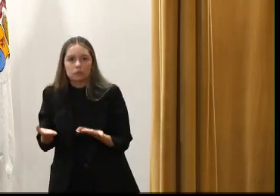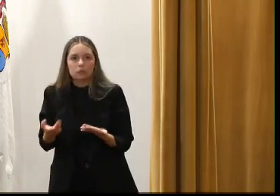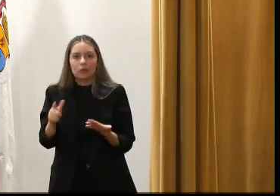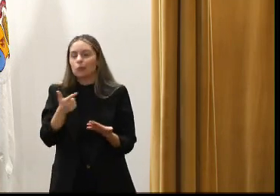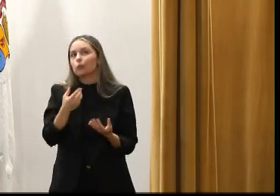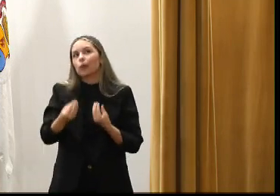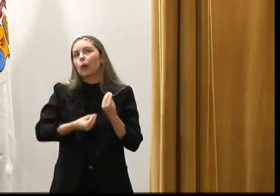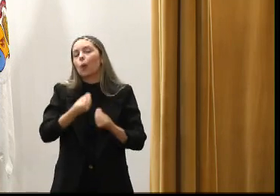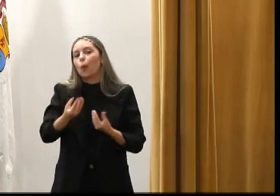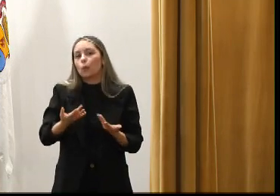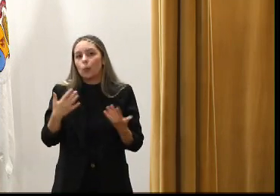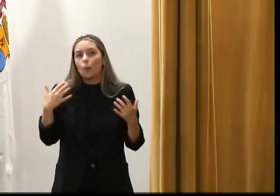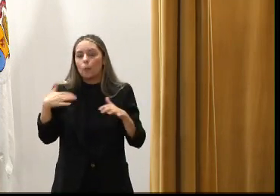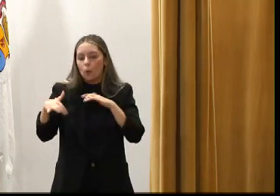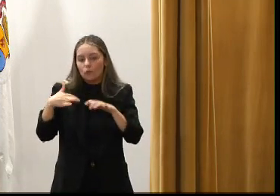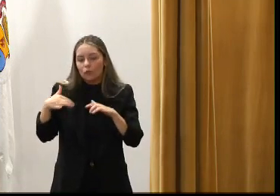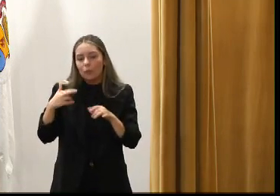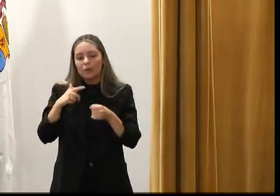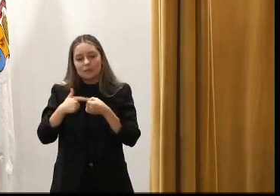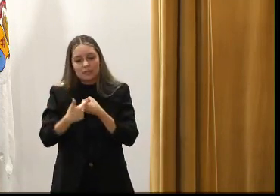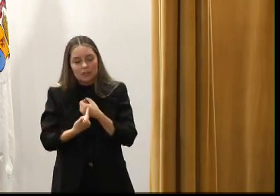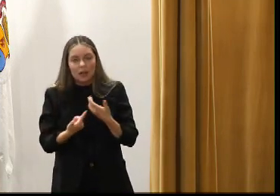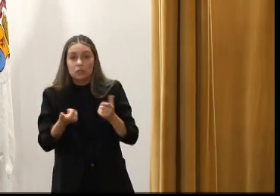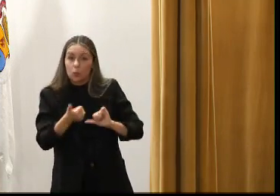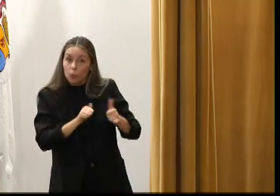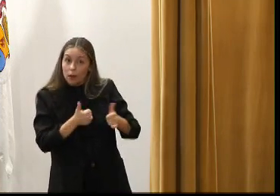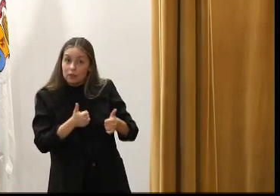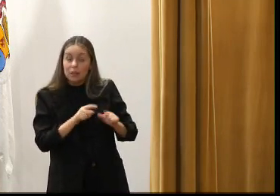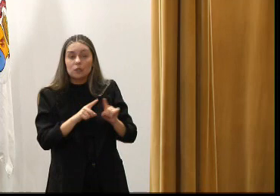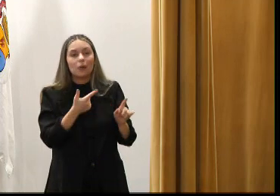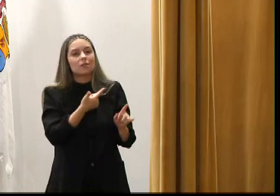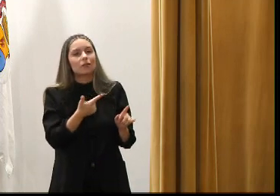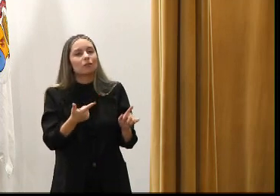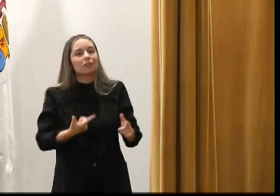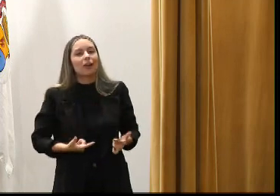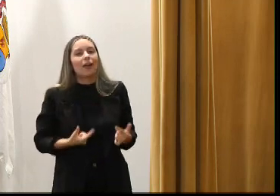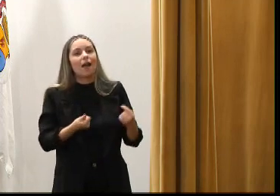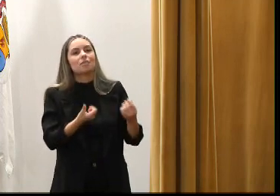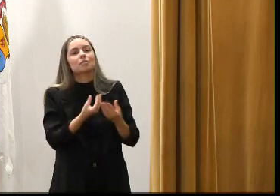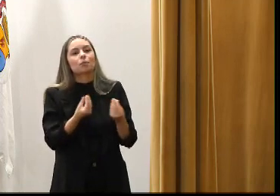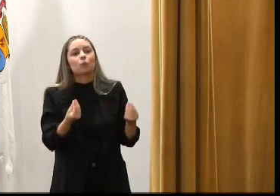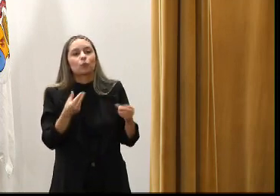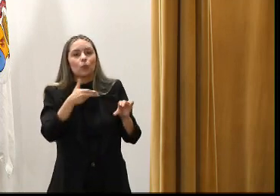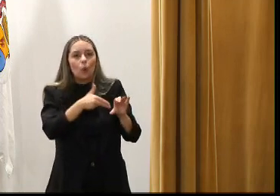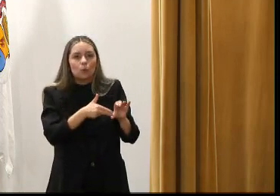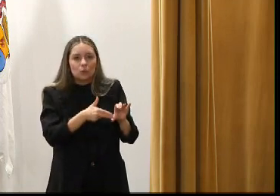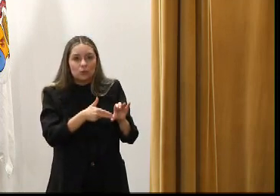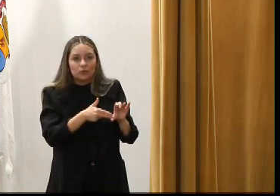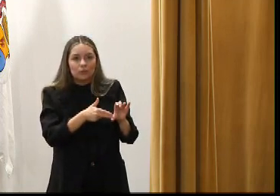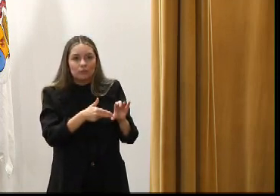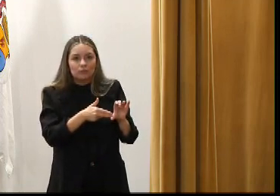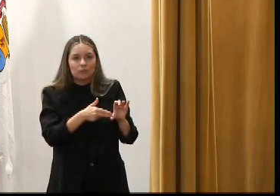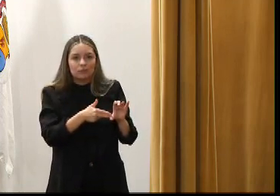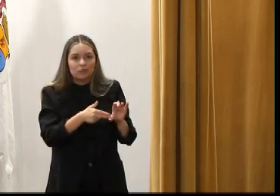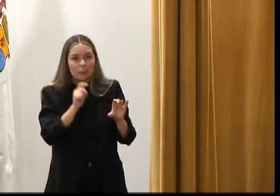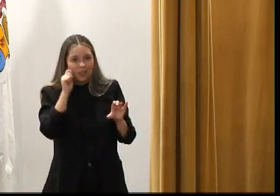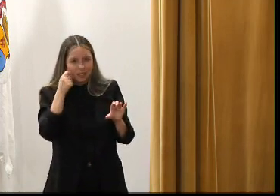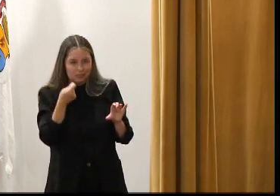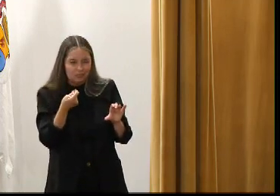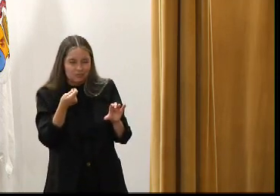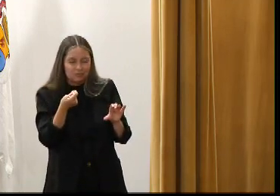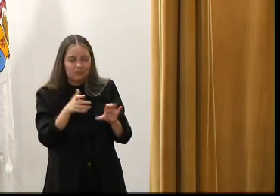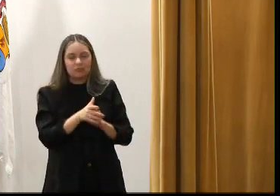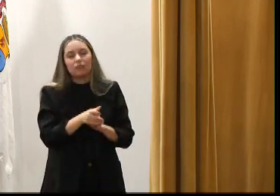solução. E mobilidade urbana de qualidade sem gasto de combustível fóssil. Vamos ter que enfrentar